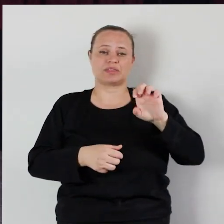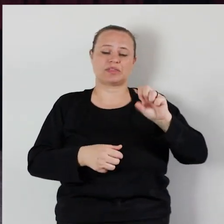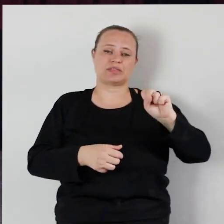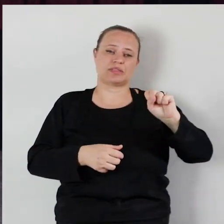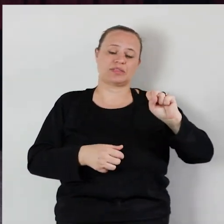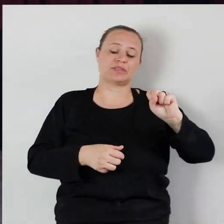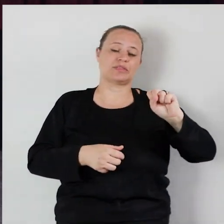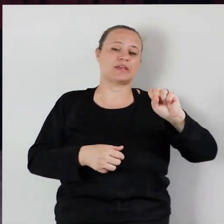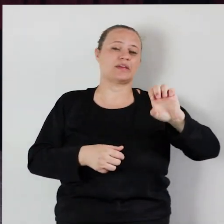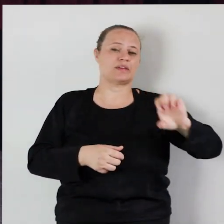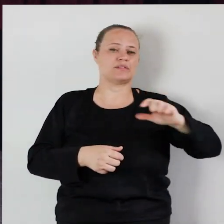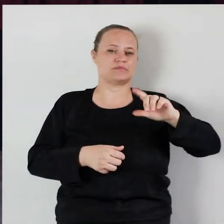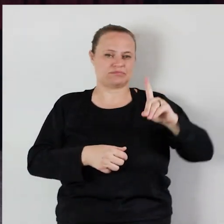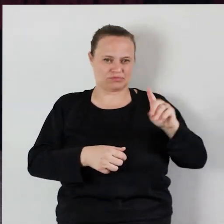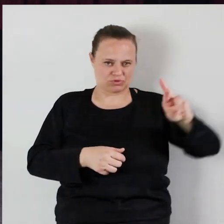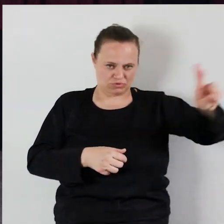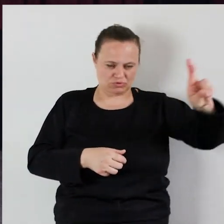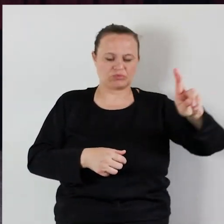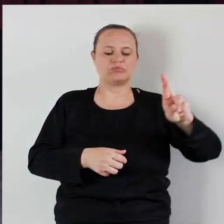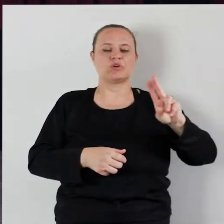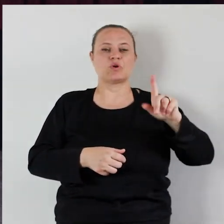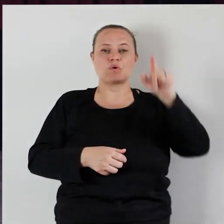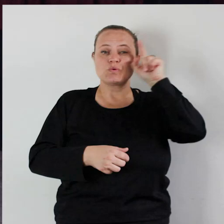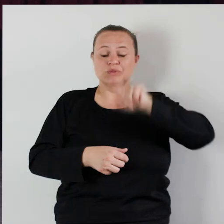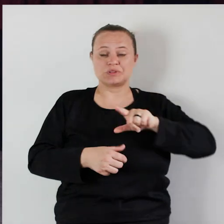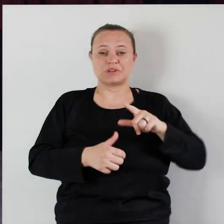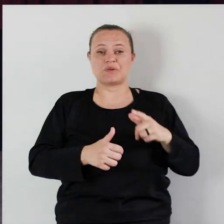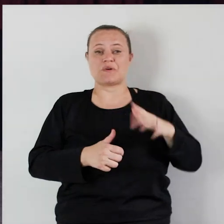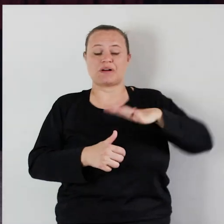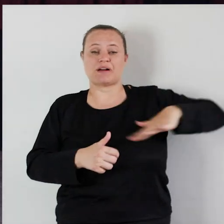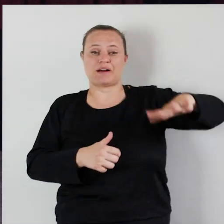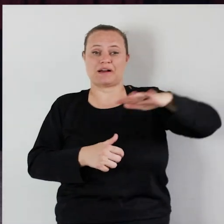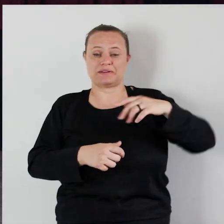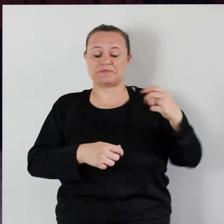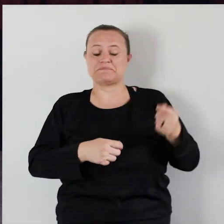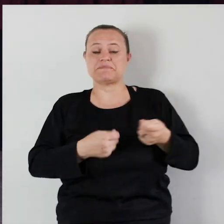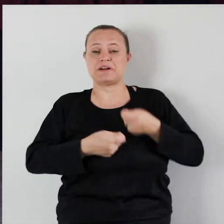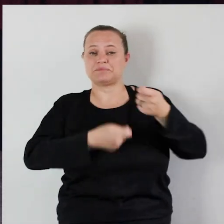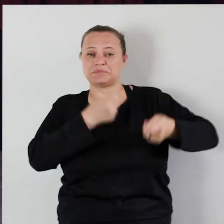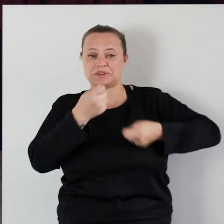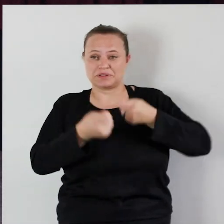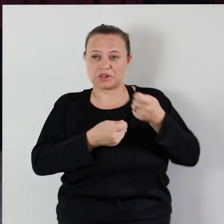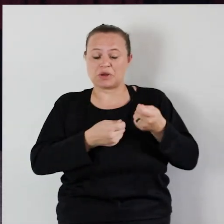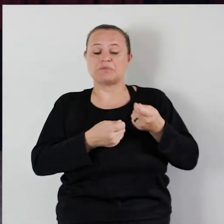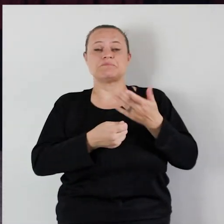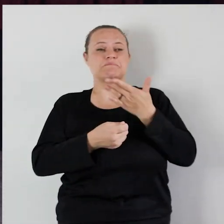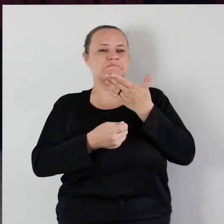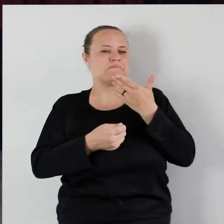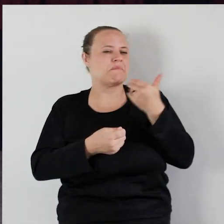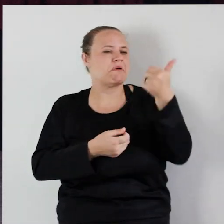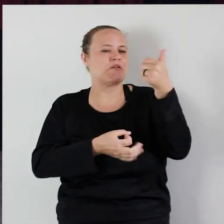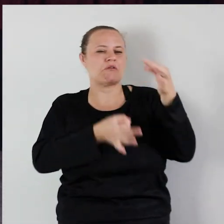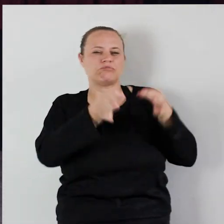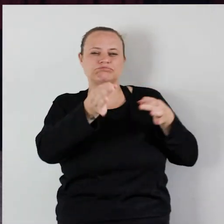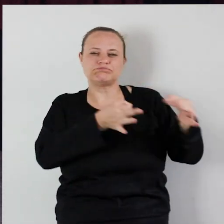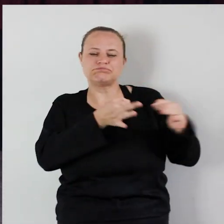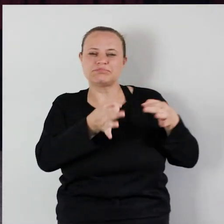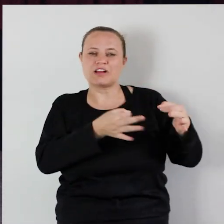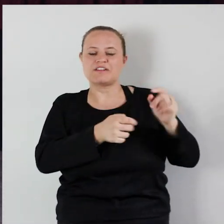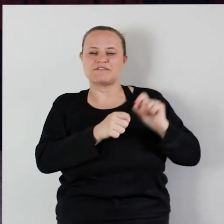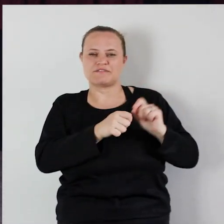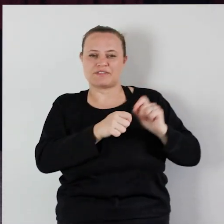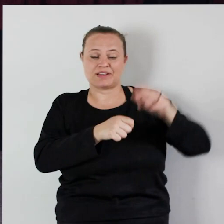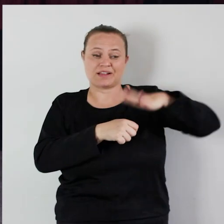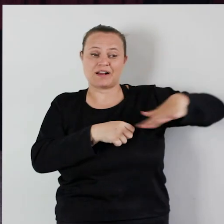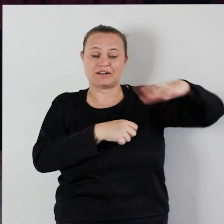curso de administração premiando. O curso de administração premiou uma tese de doutorado, que é a de Fora do Eixo, da Rebeca. Imagina, a área